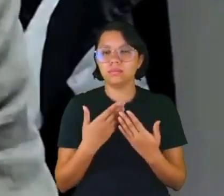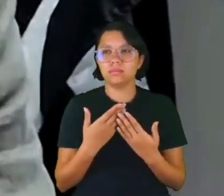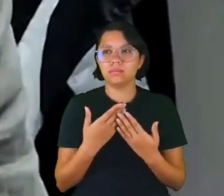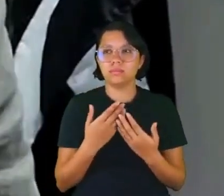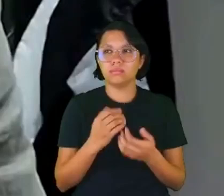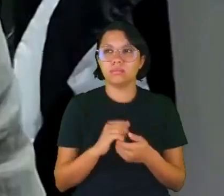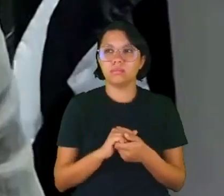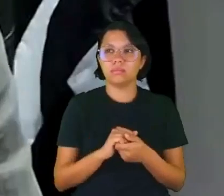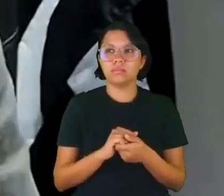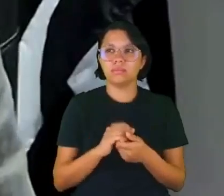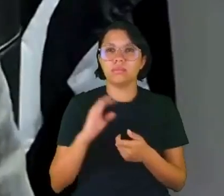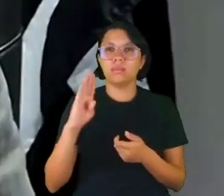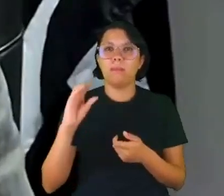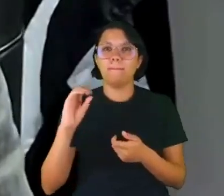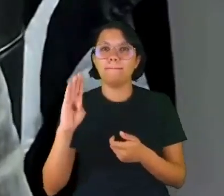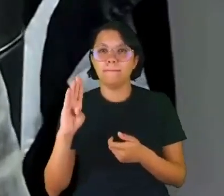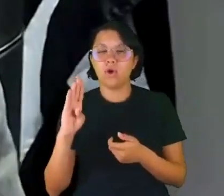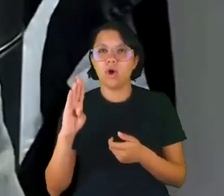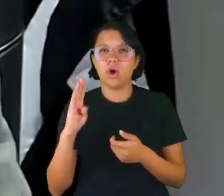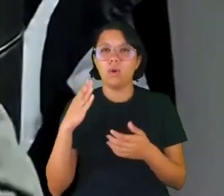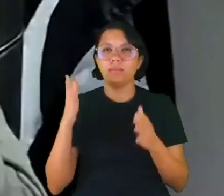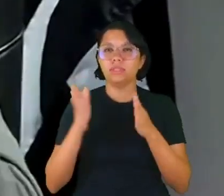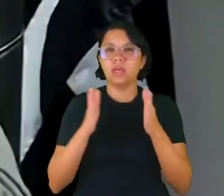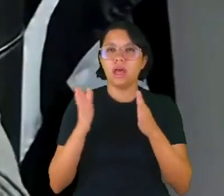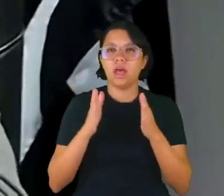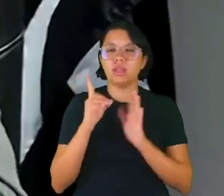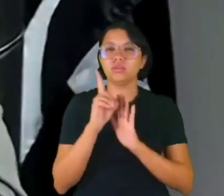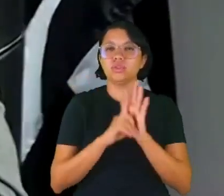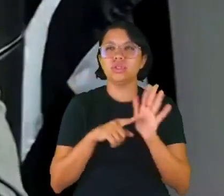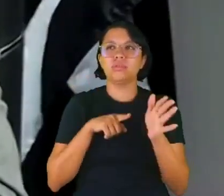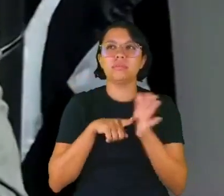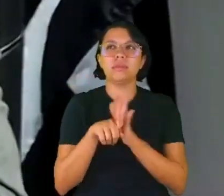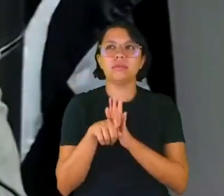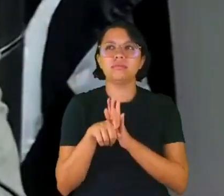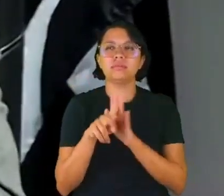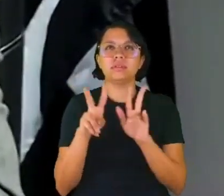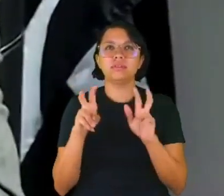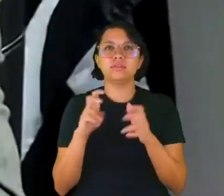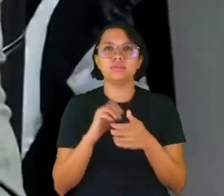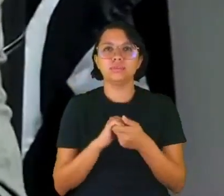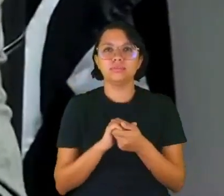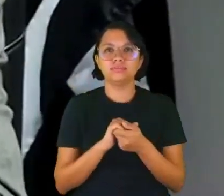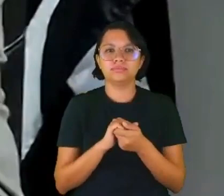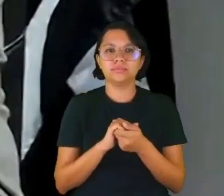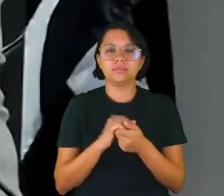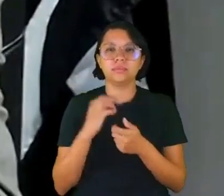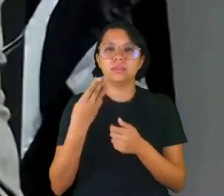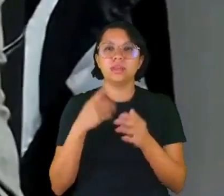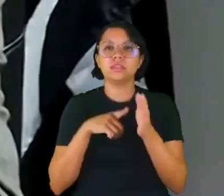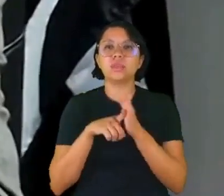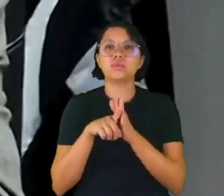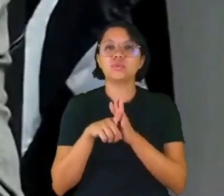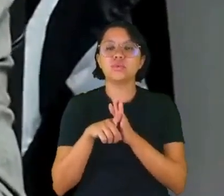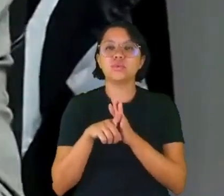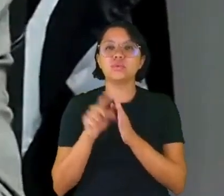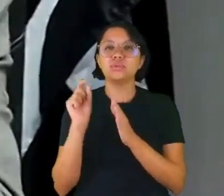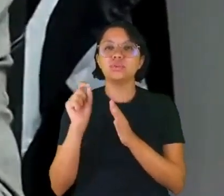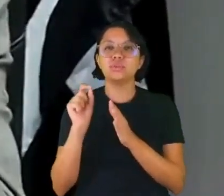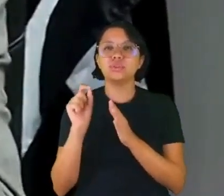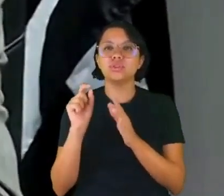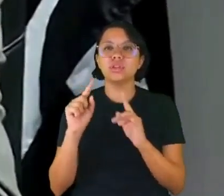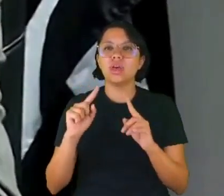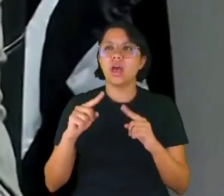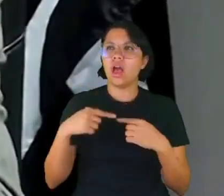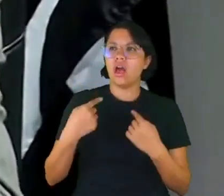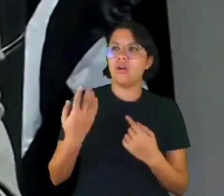Bobbio. Bobbio, na Era dos Direitos, ele foi indagado uma vez sobre 3 questões que também nos afligem,